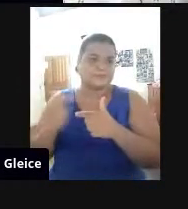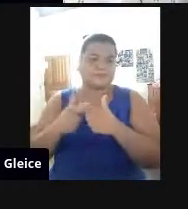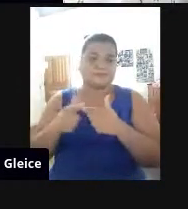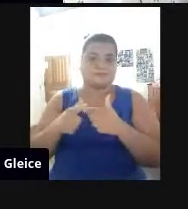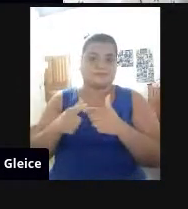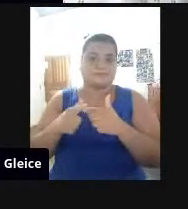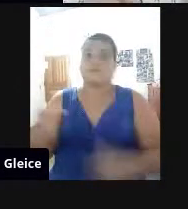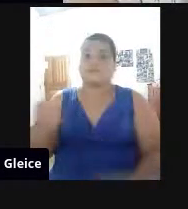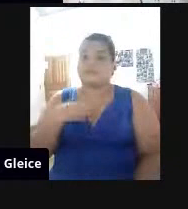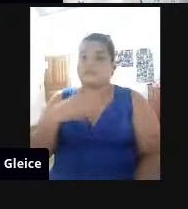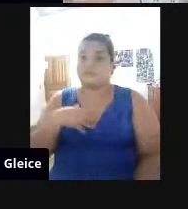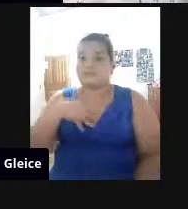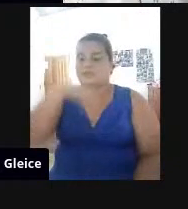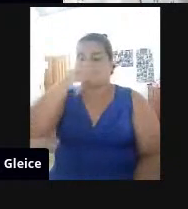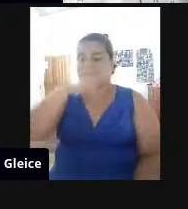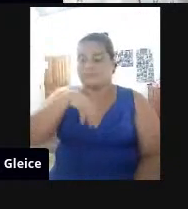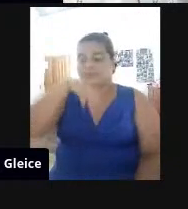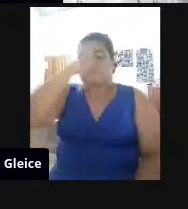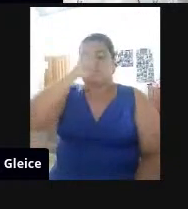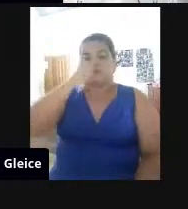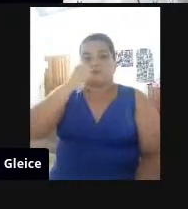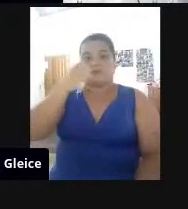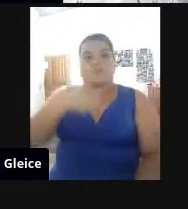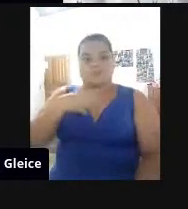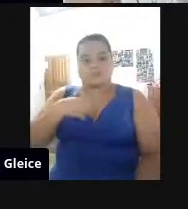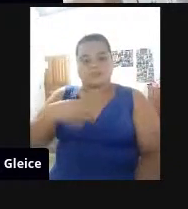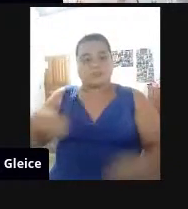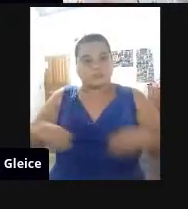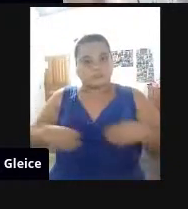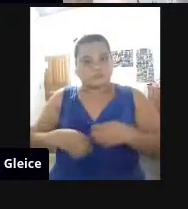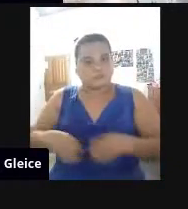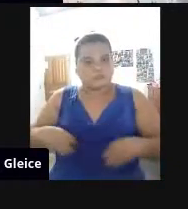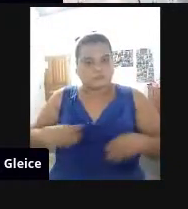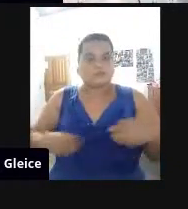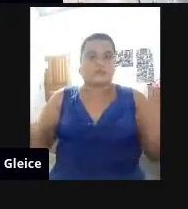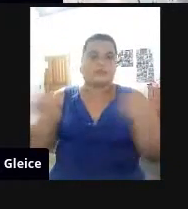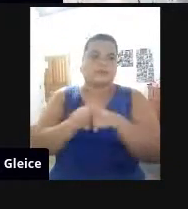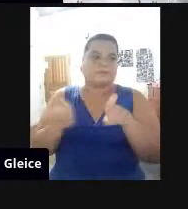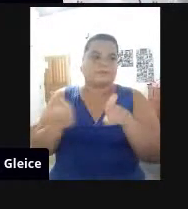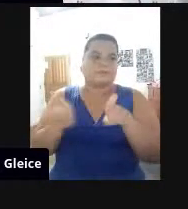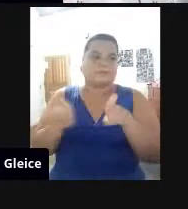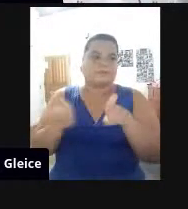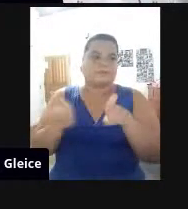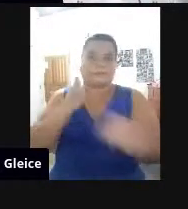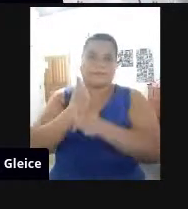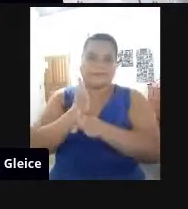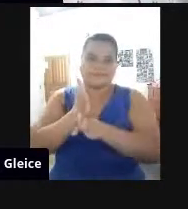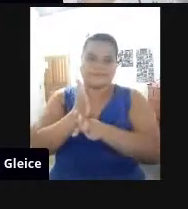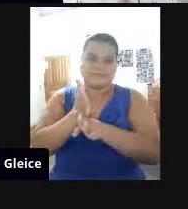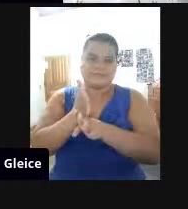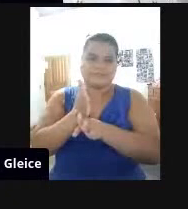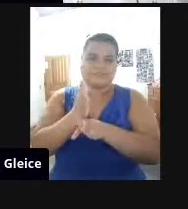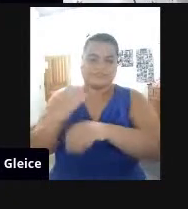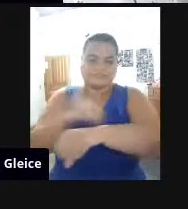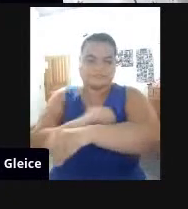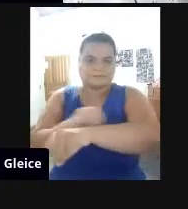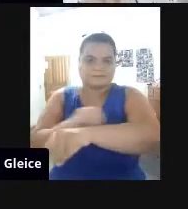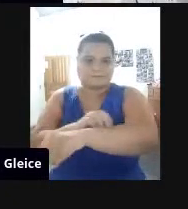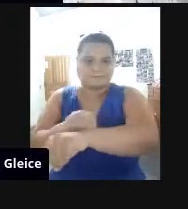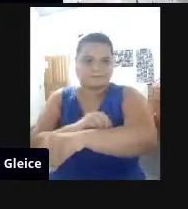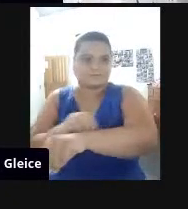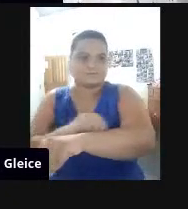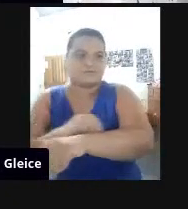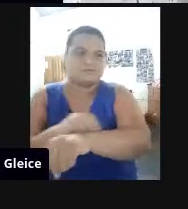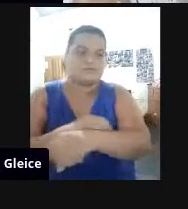respiratórios, tópicos, né, gastrointestinais, né, relacionados com a questão da presença da alergia. E também